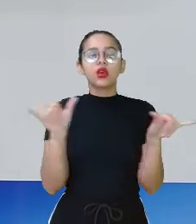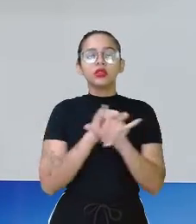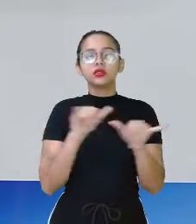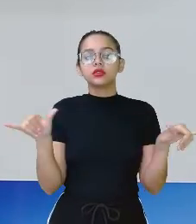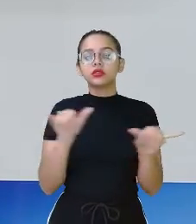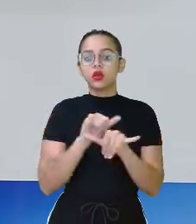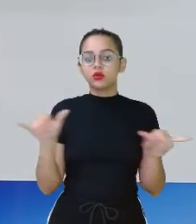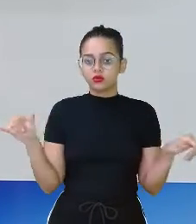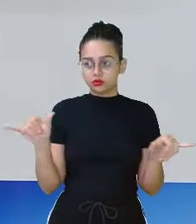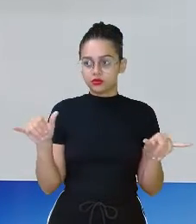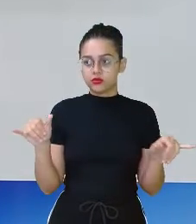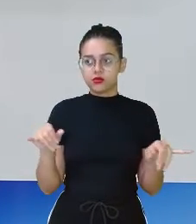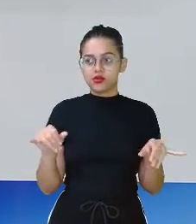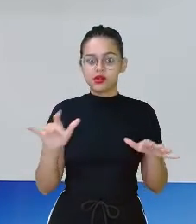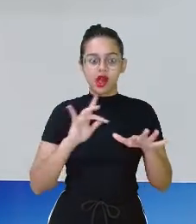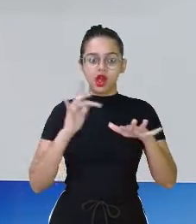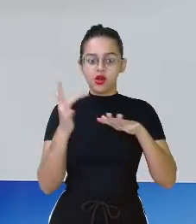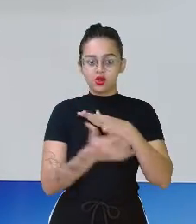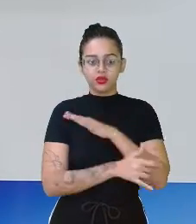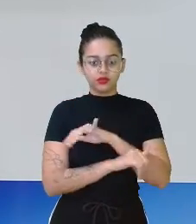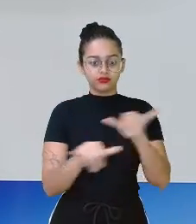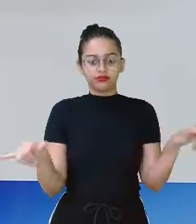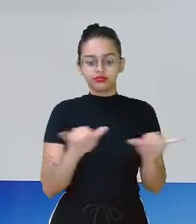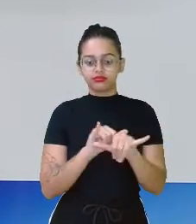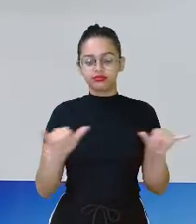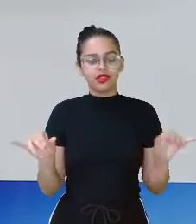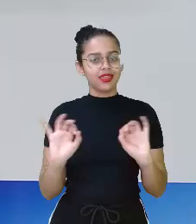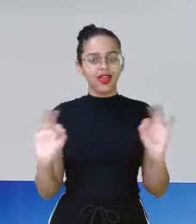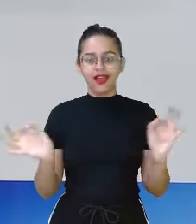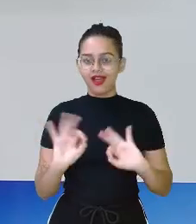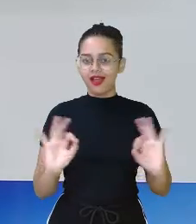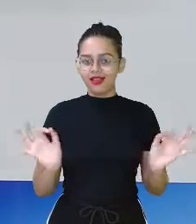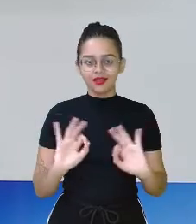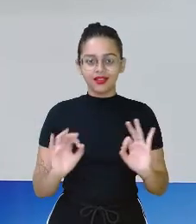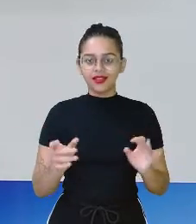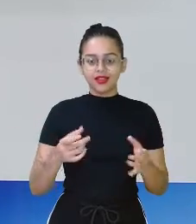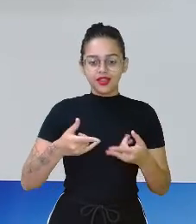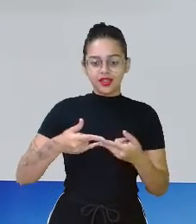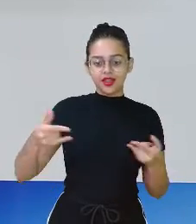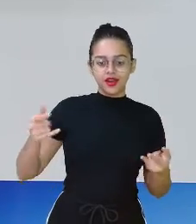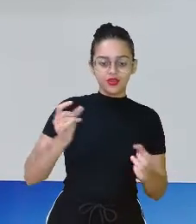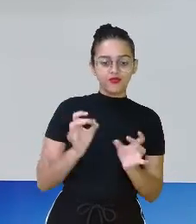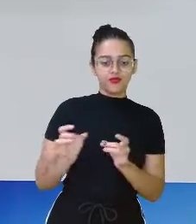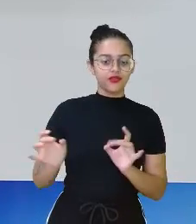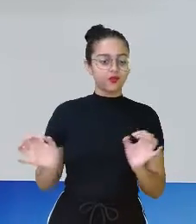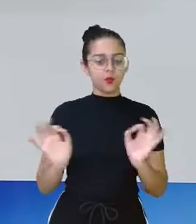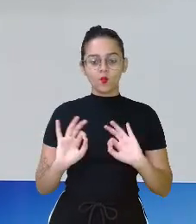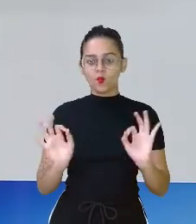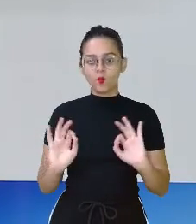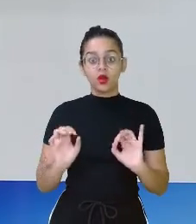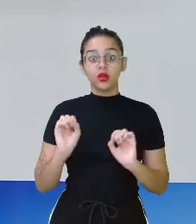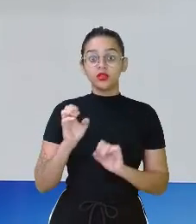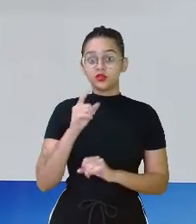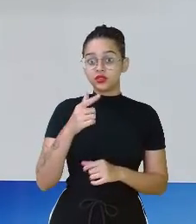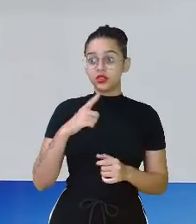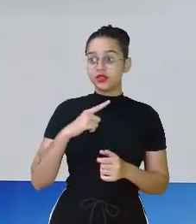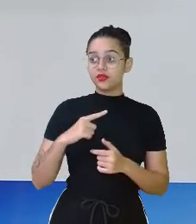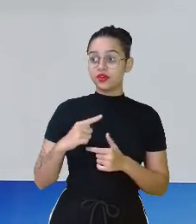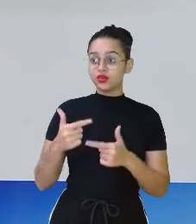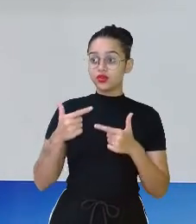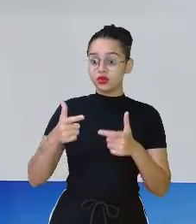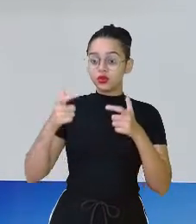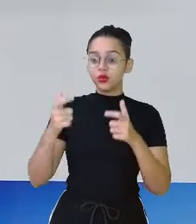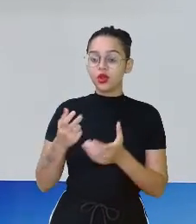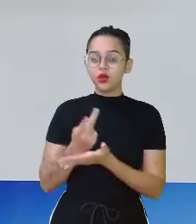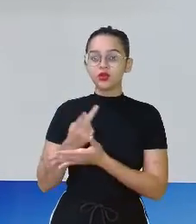uma divulgação nas redes sociais, nem nada, nem venda ingresso, nada disso. Se você tiver a sorte de estar num